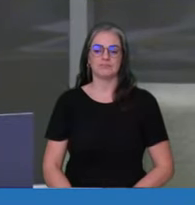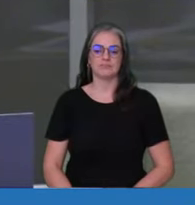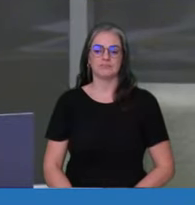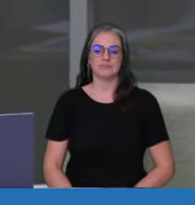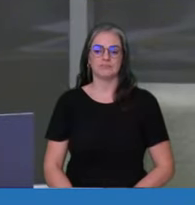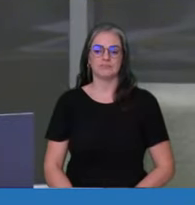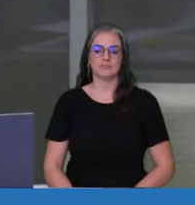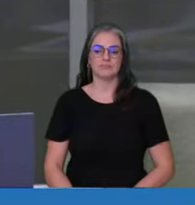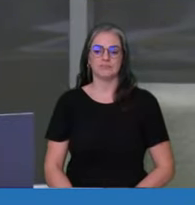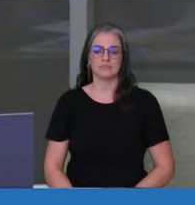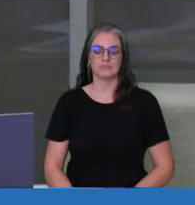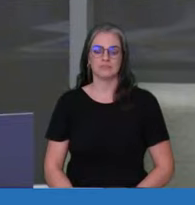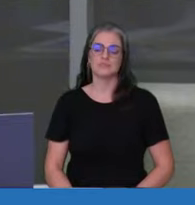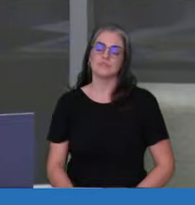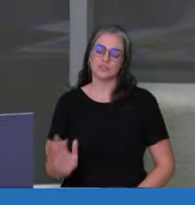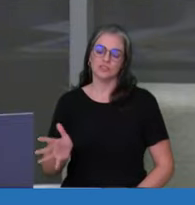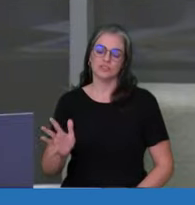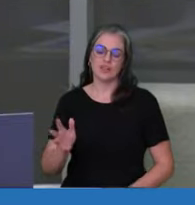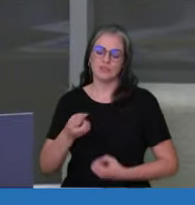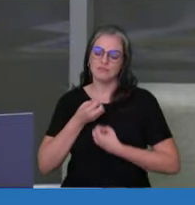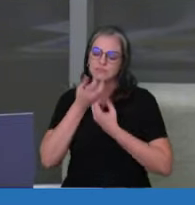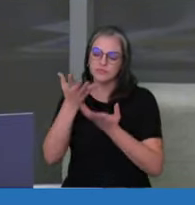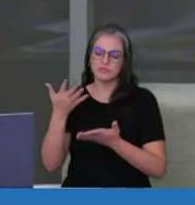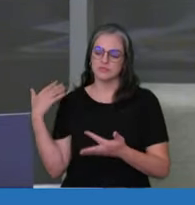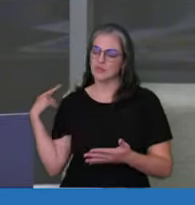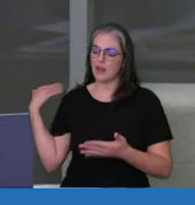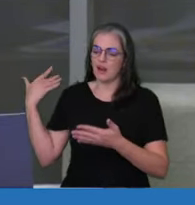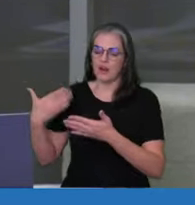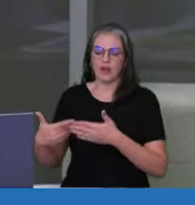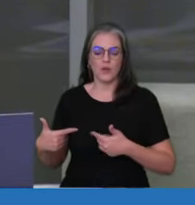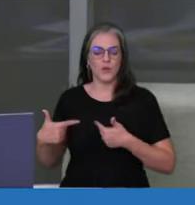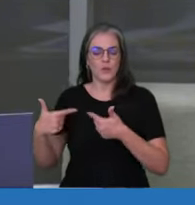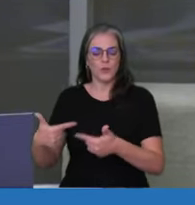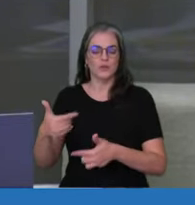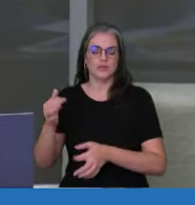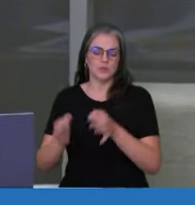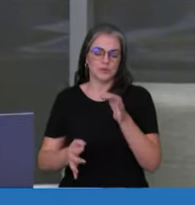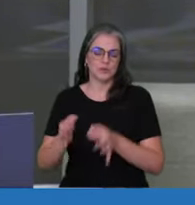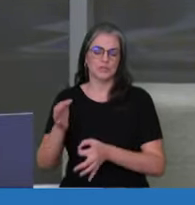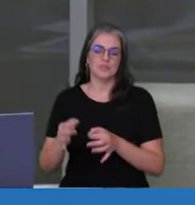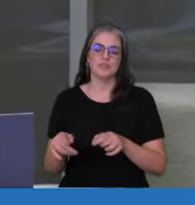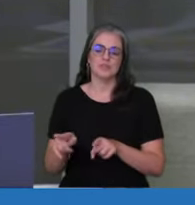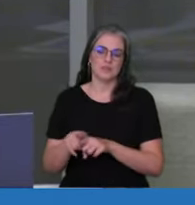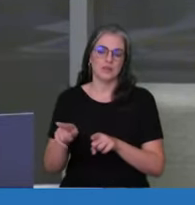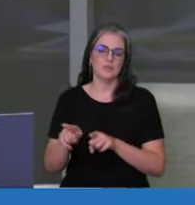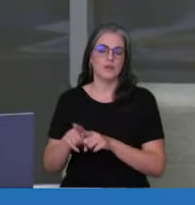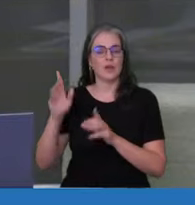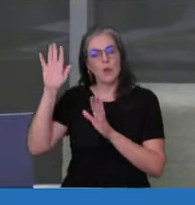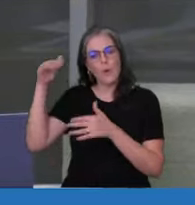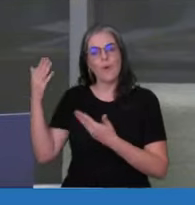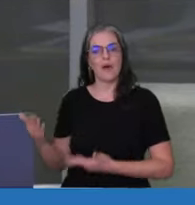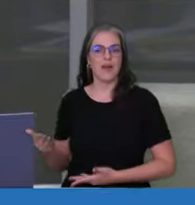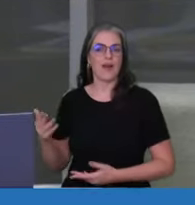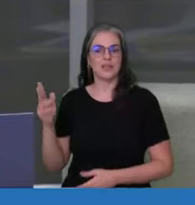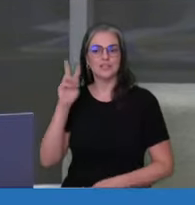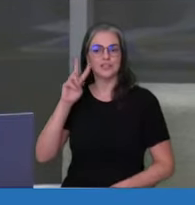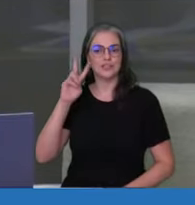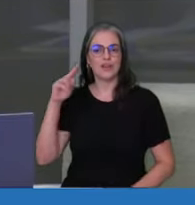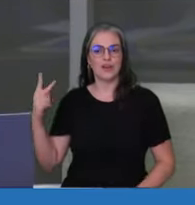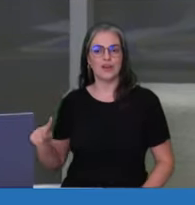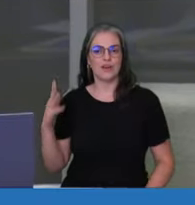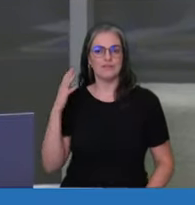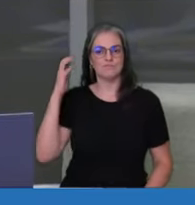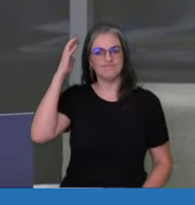vocalizou com muita força esses anos todos a luta por justiça e por honrar também o legado dela. E esse é o